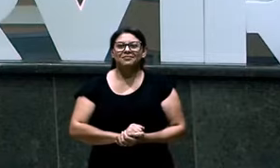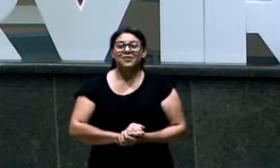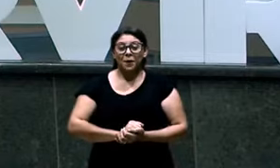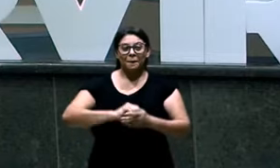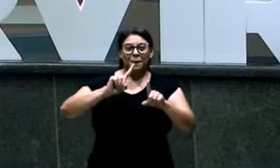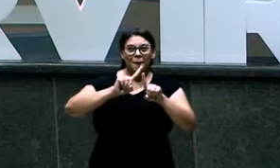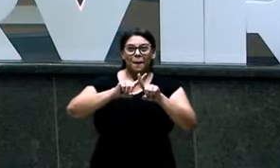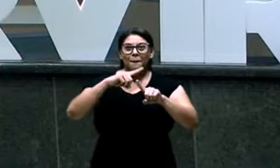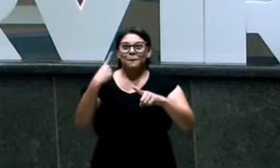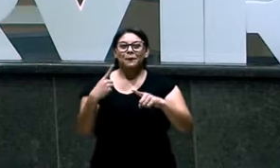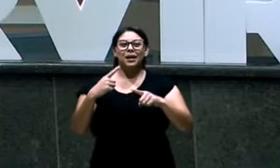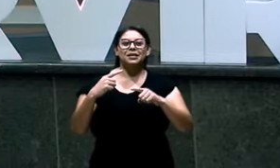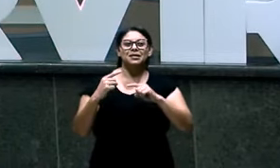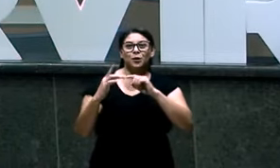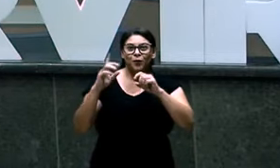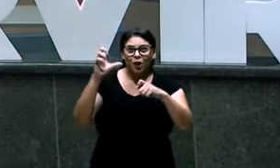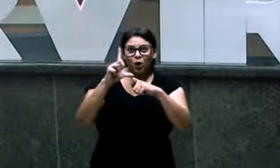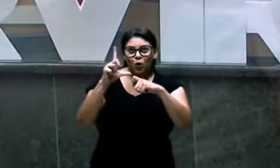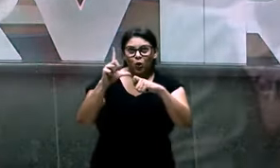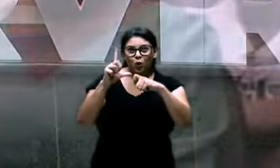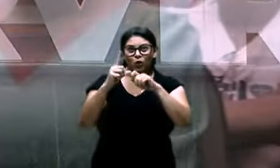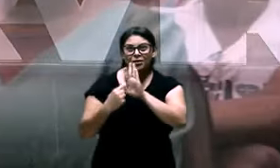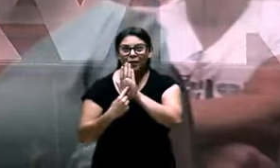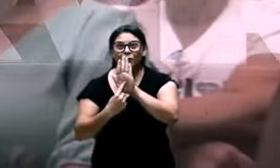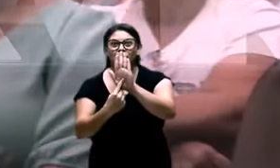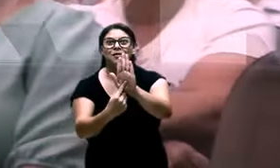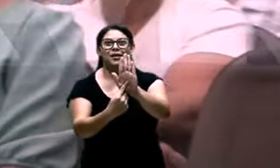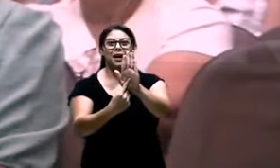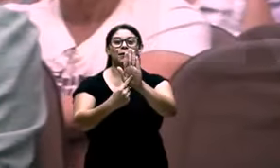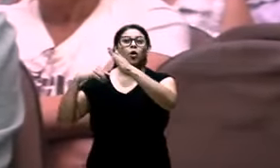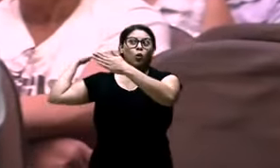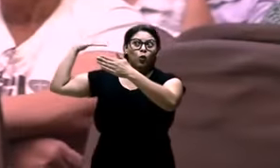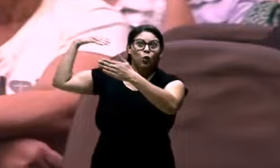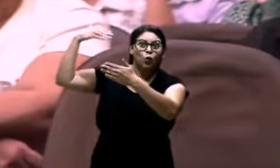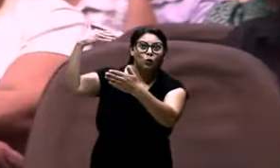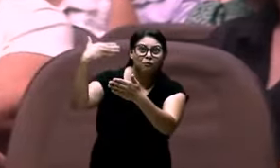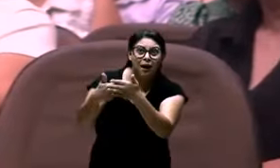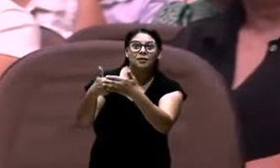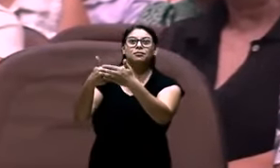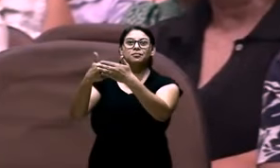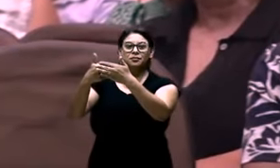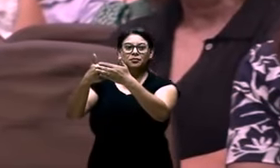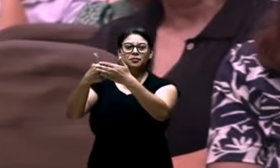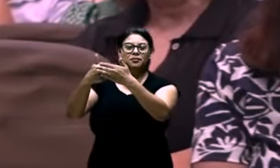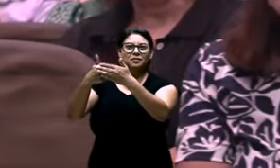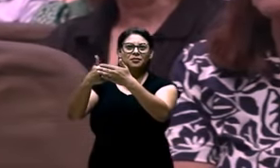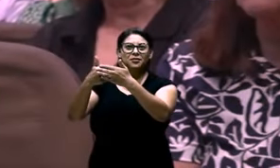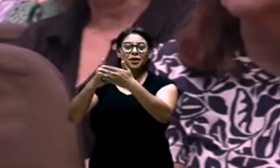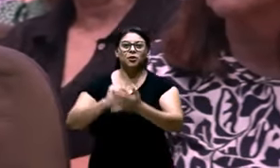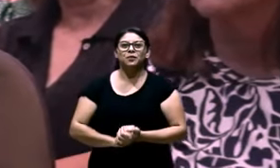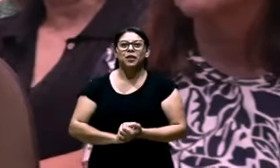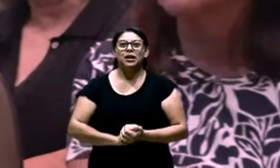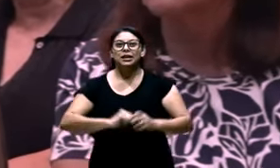Lucas, como historiador, ele vai lançar estacas históricas. Se Lucas, ele saísse daqui, mas como ele não andou com Jesus, ele iria